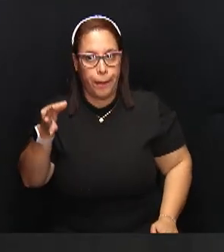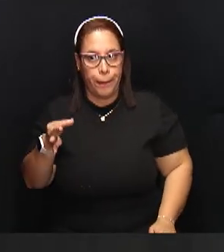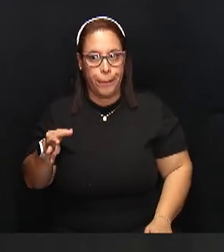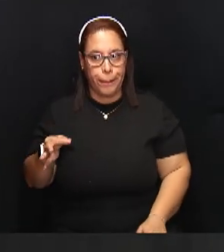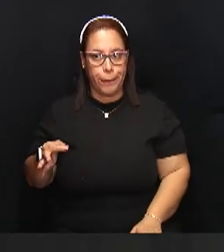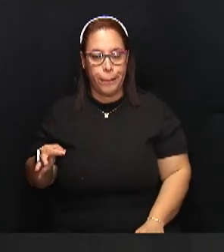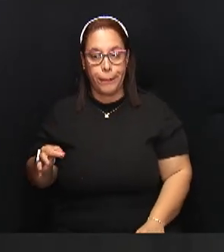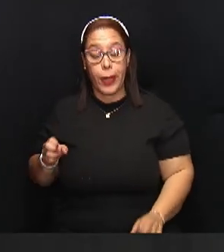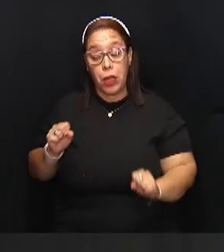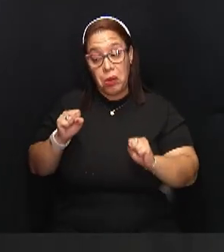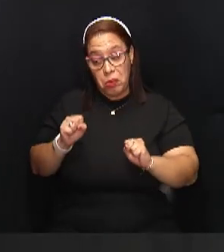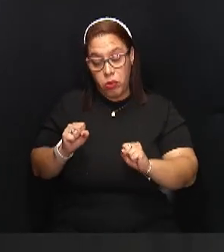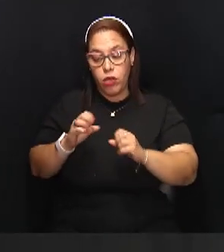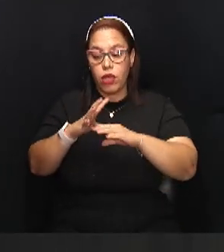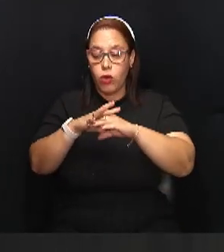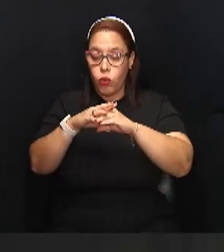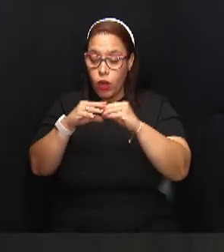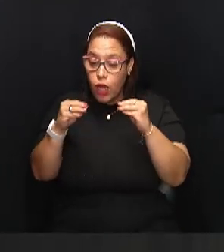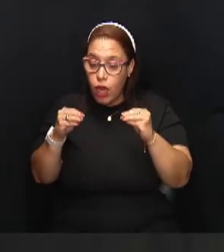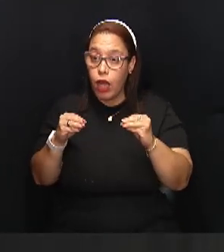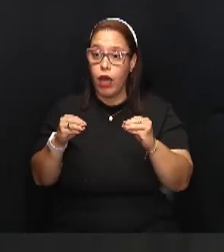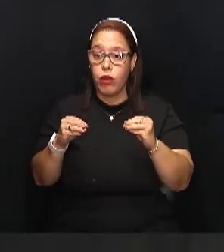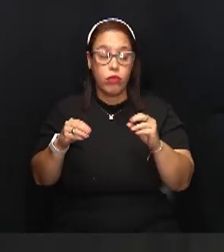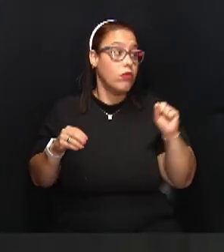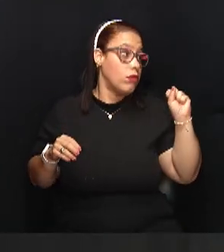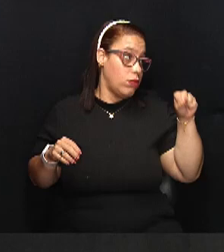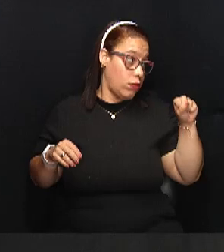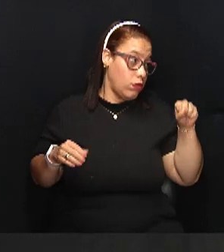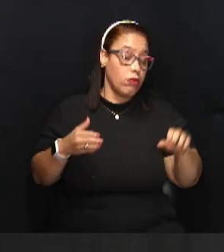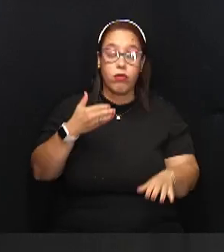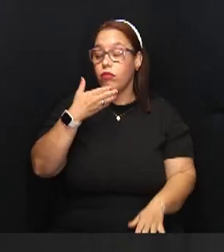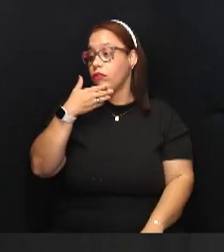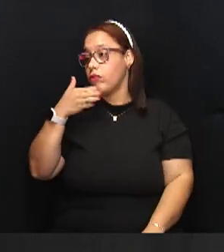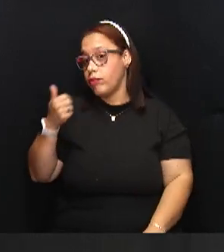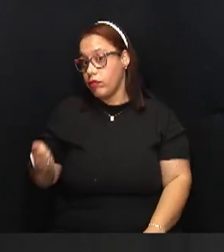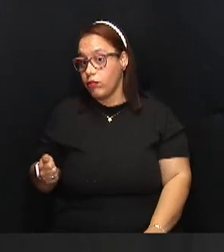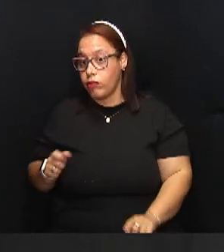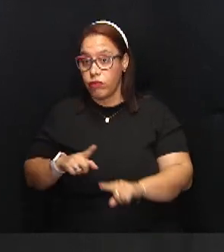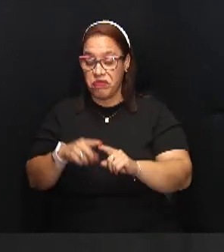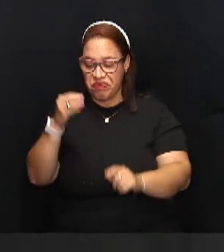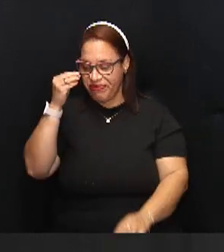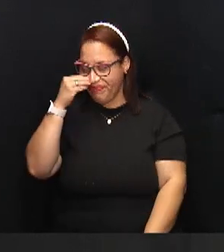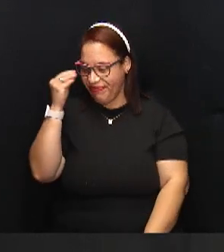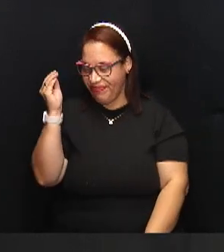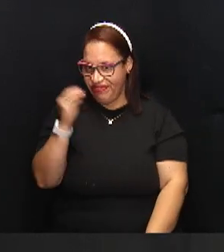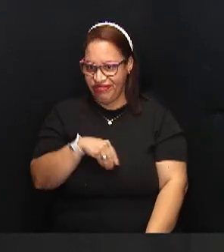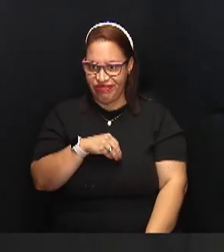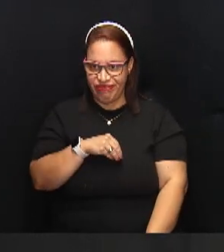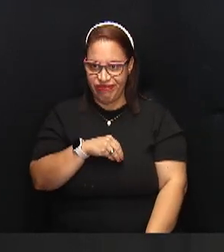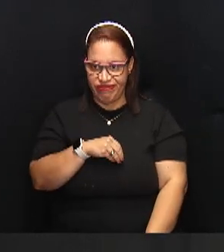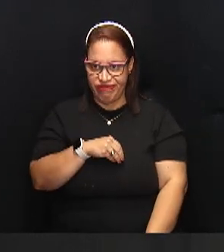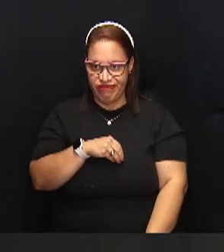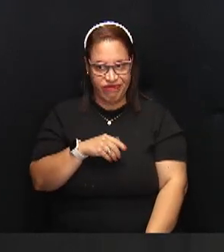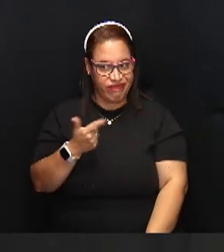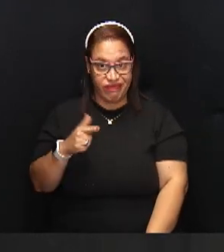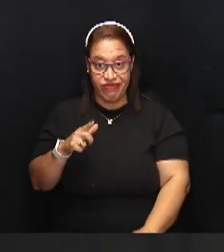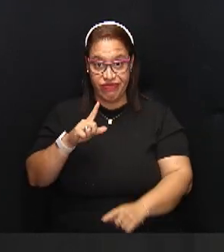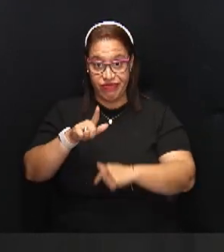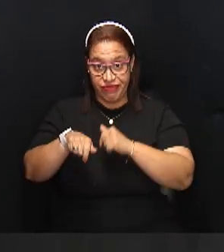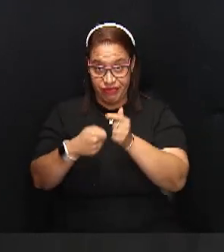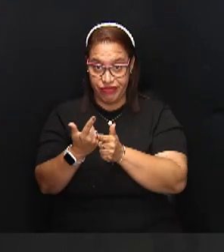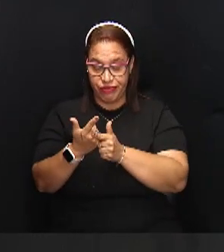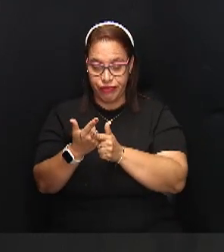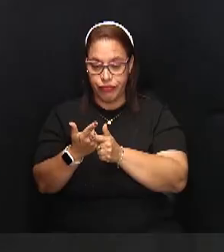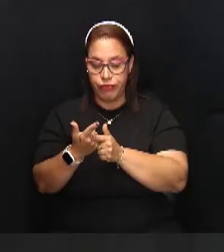que pode ser curado, né? Sim. Pode ter um desfecho melhor, mas se for negligenciado, talvez o paciente não tenha sorte. Então são